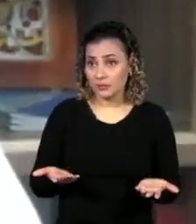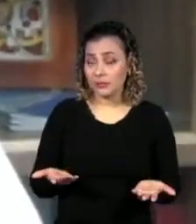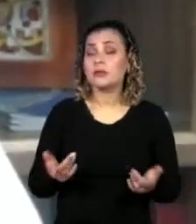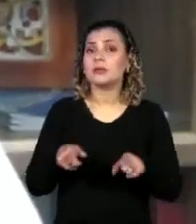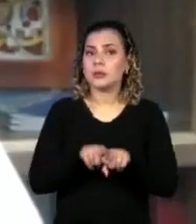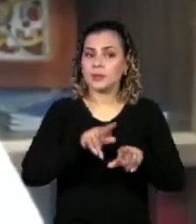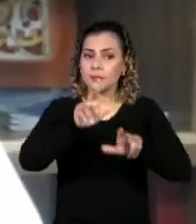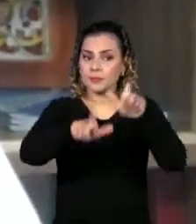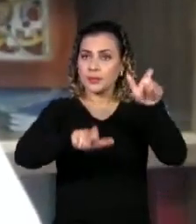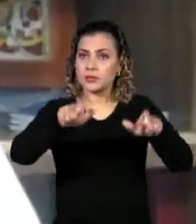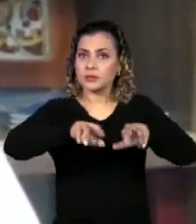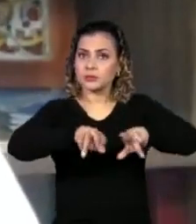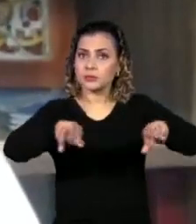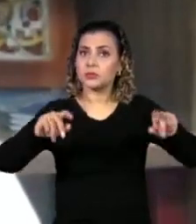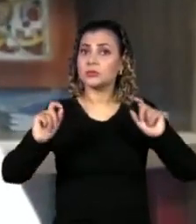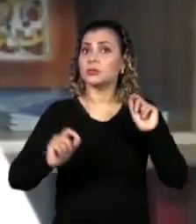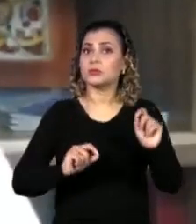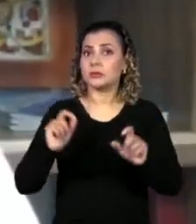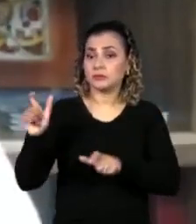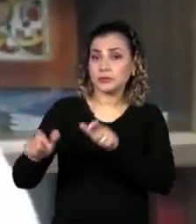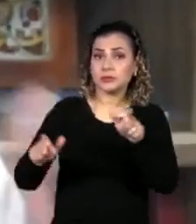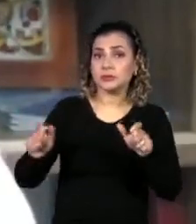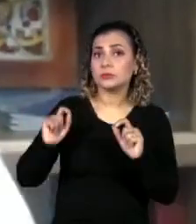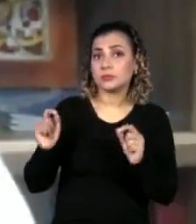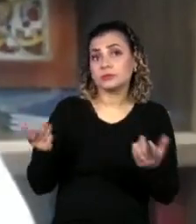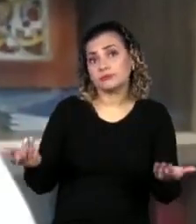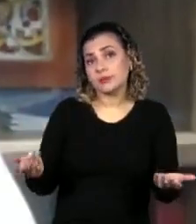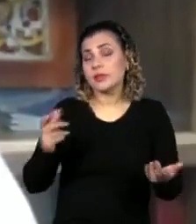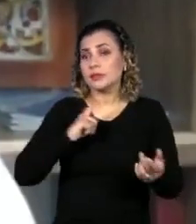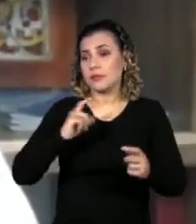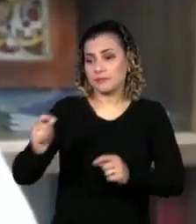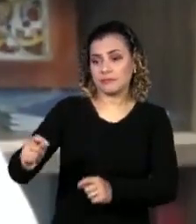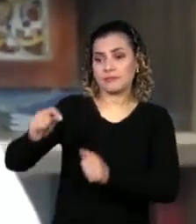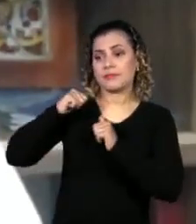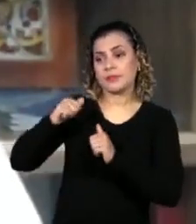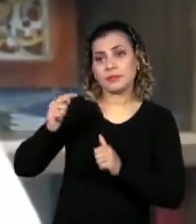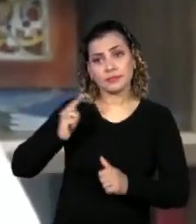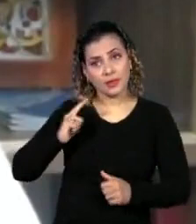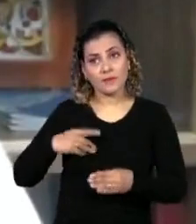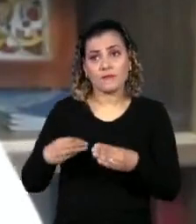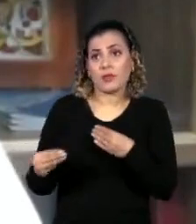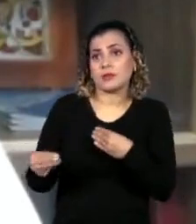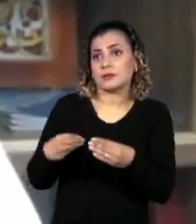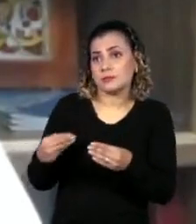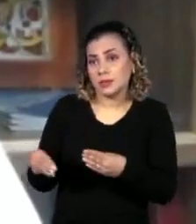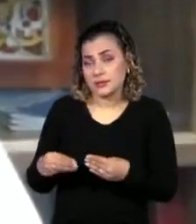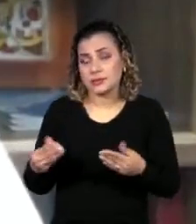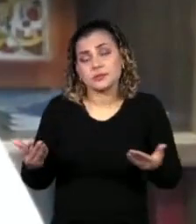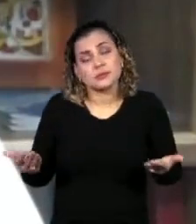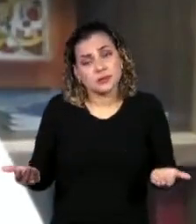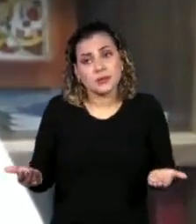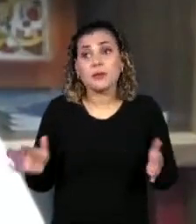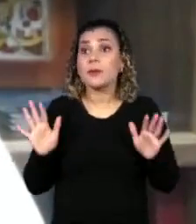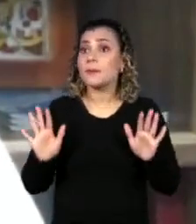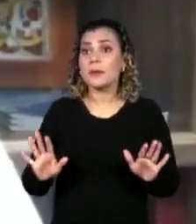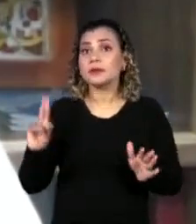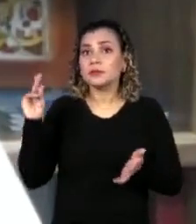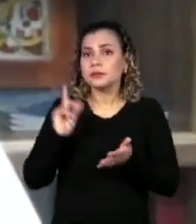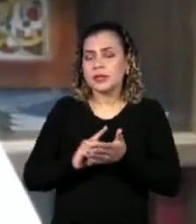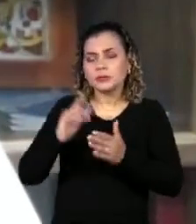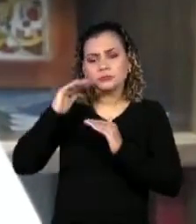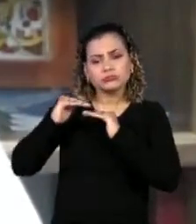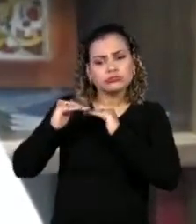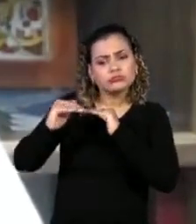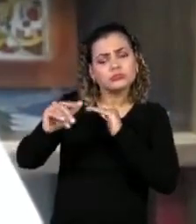essas pessoas indivíduos que acabam por se beneficiar dessa flexibilização, né? Mas eu acho que, numa linha